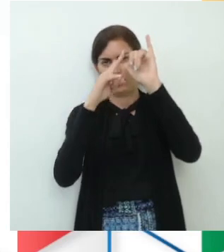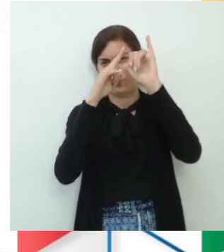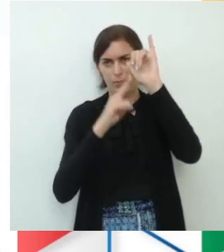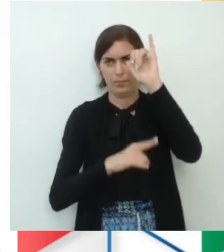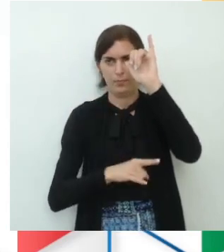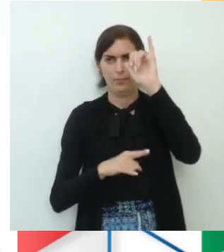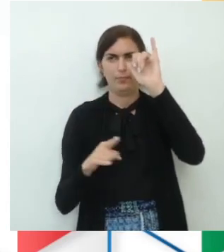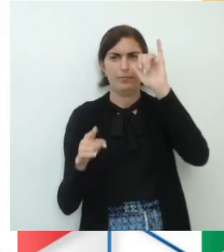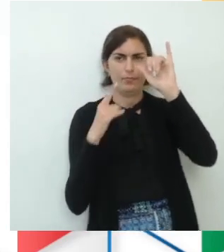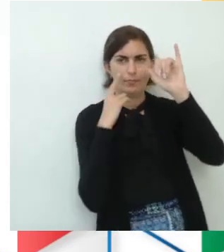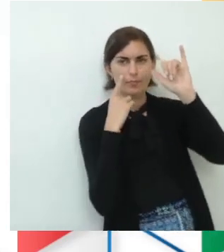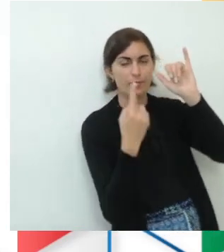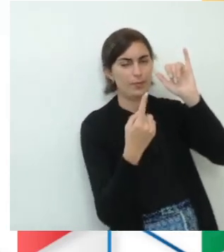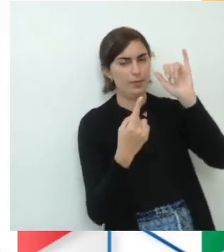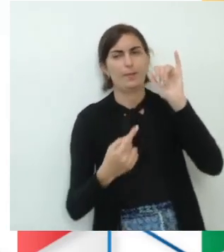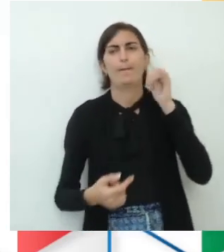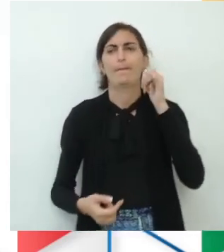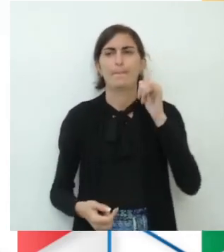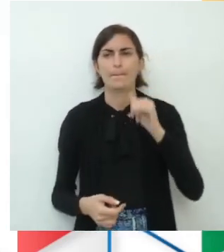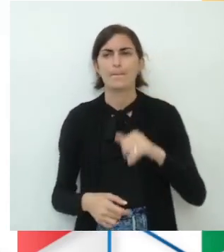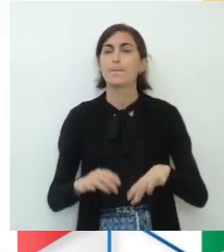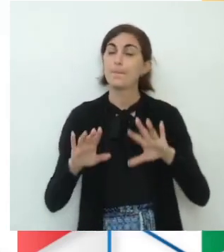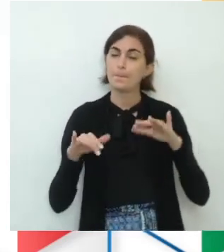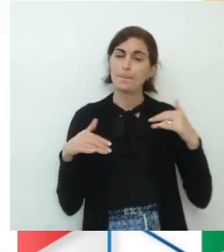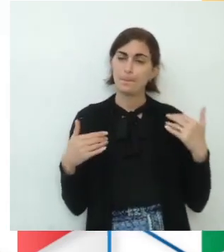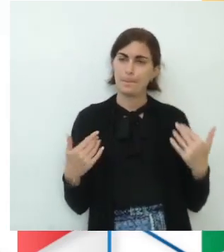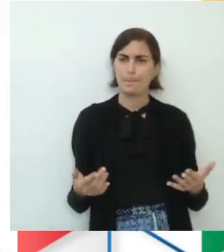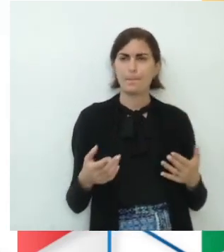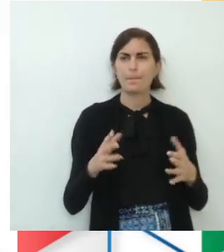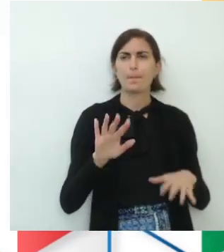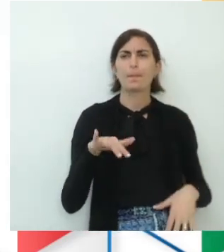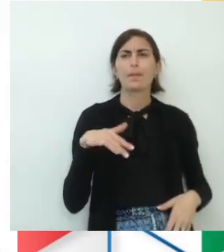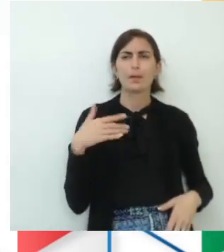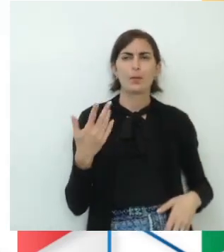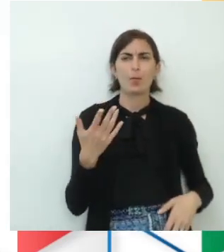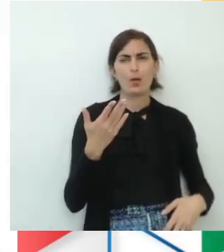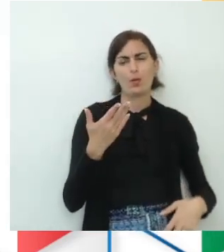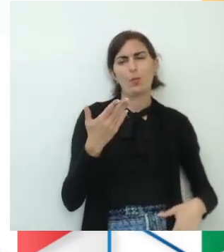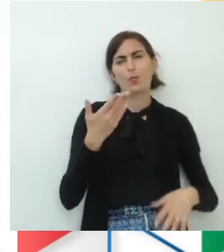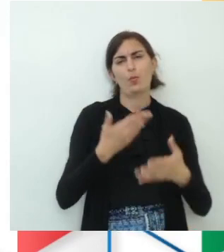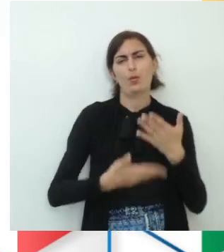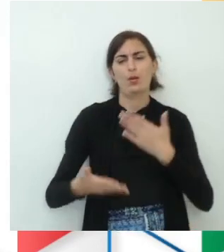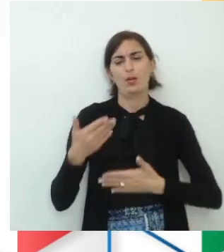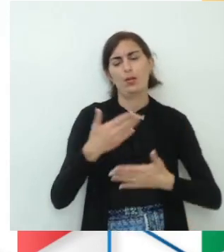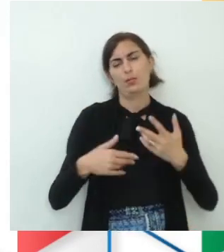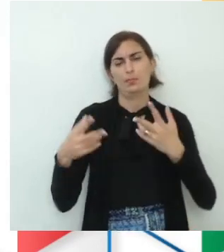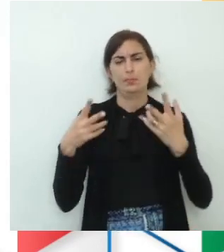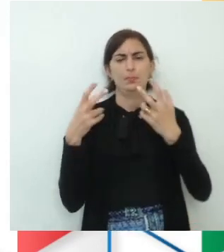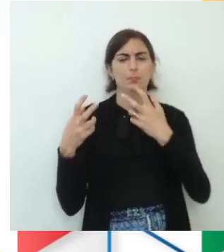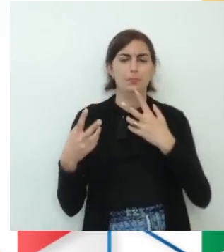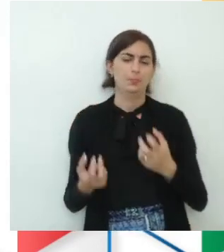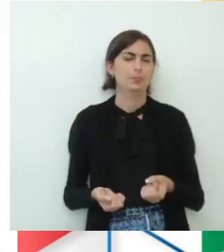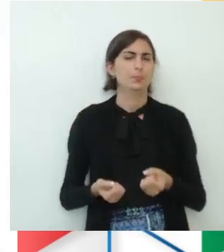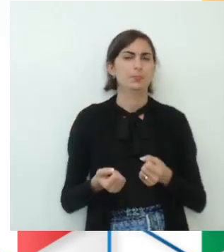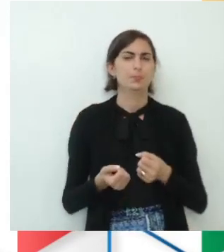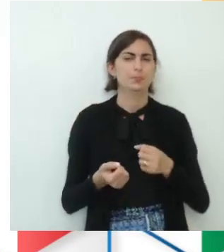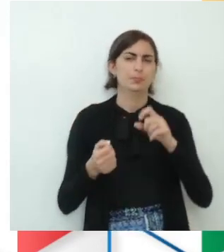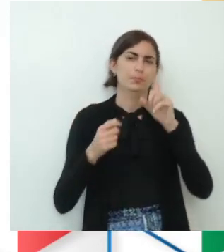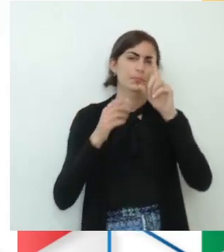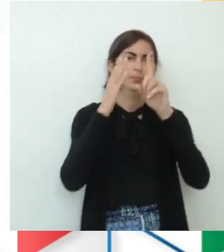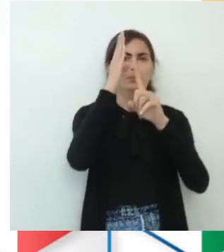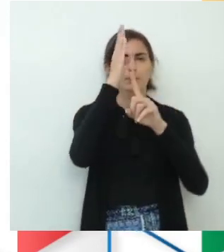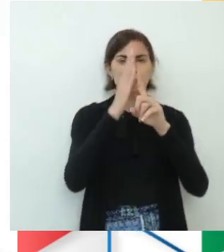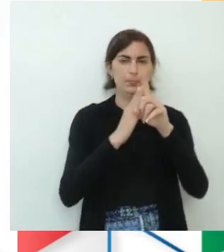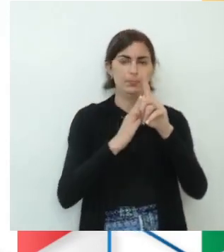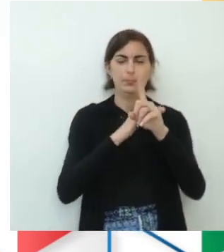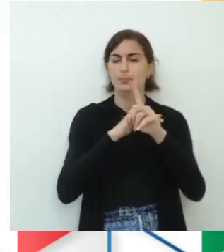vendo aí? Vertical, tá? Então, quais relações você pode perceber entre a coordenada dos